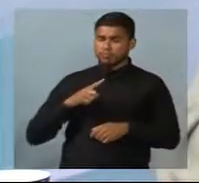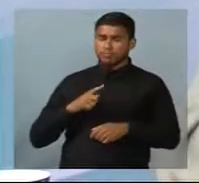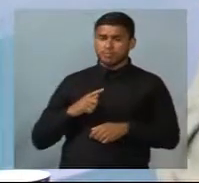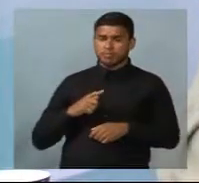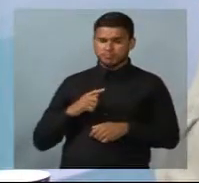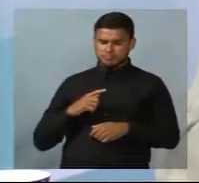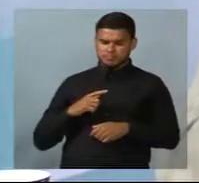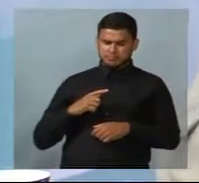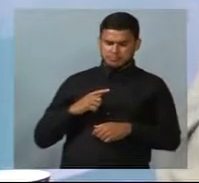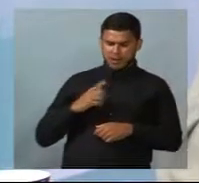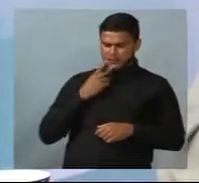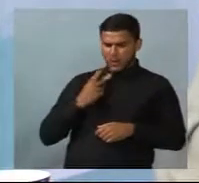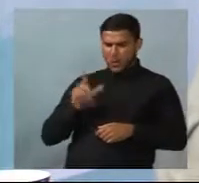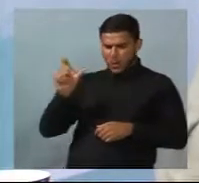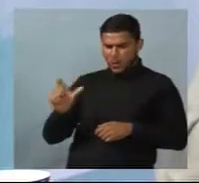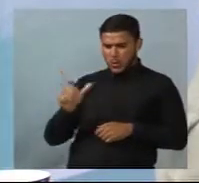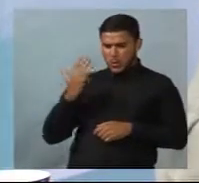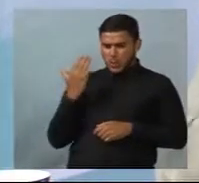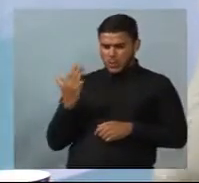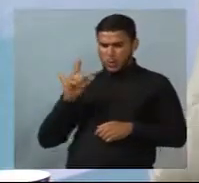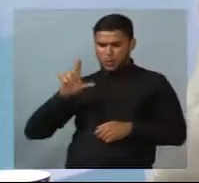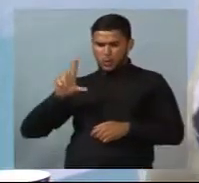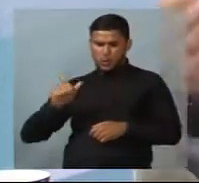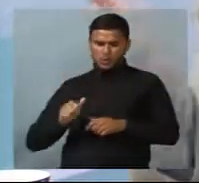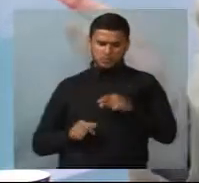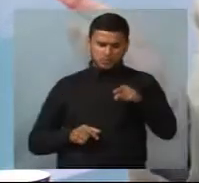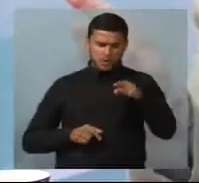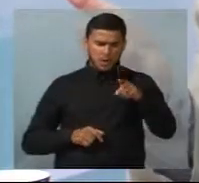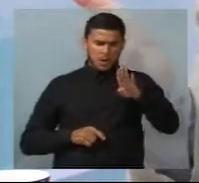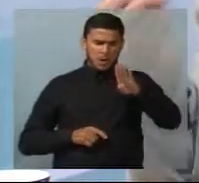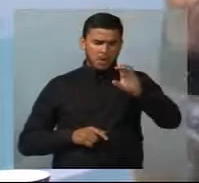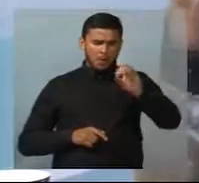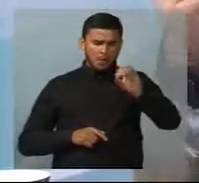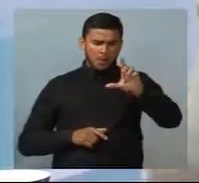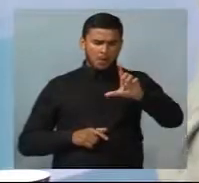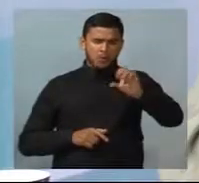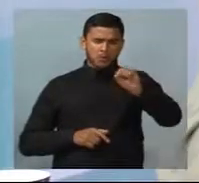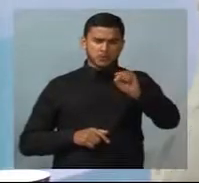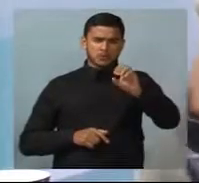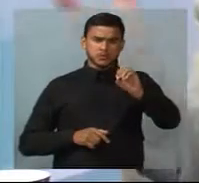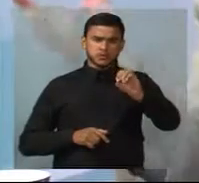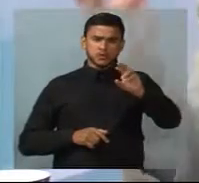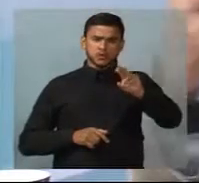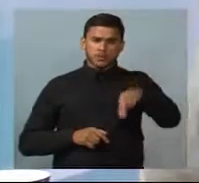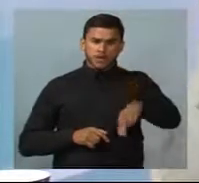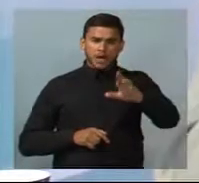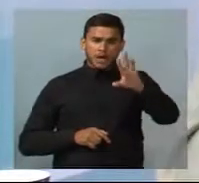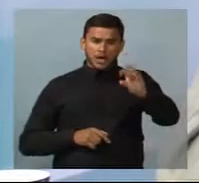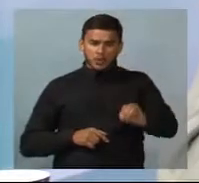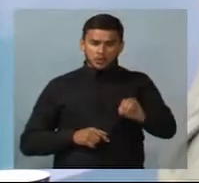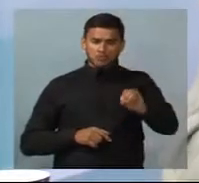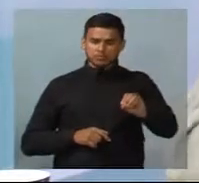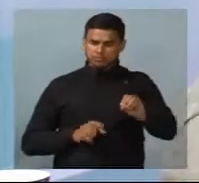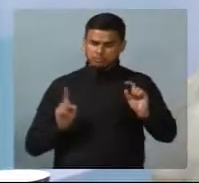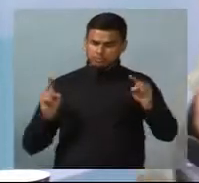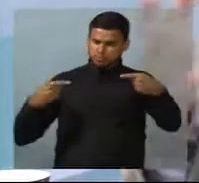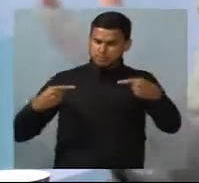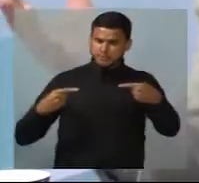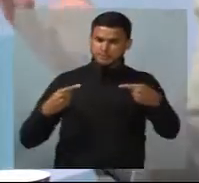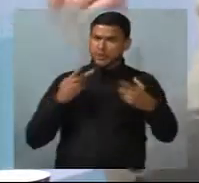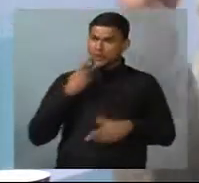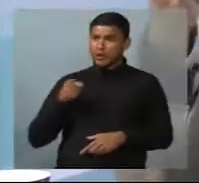tinha, naturalmente, uma rejeição muito alta, não é? Que o favorecia, né? E agora polarizou. Sem o Lula,